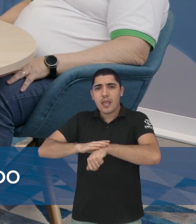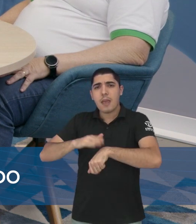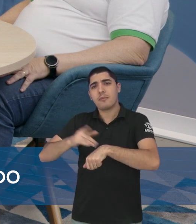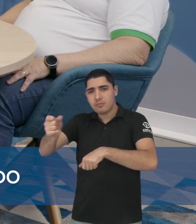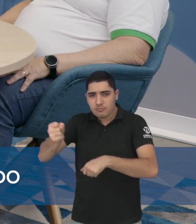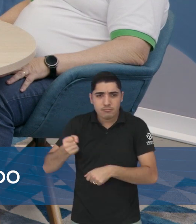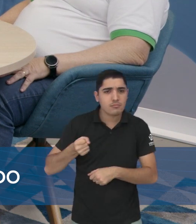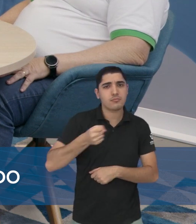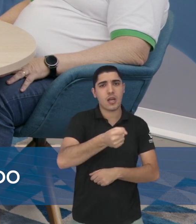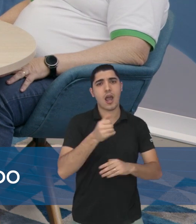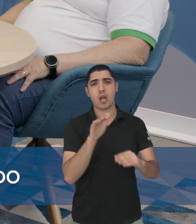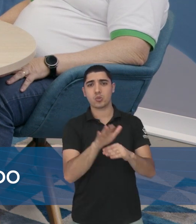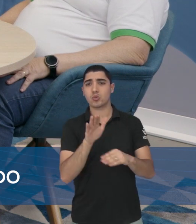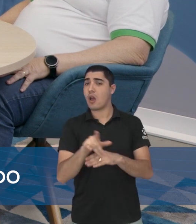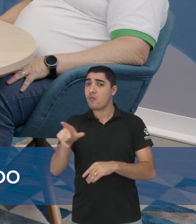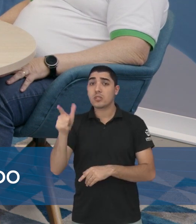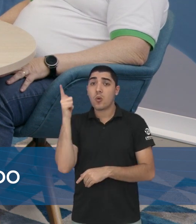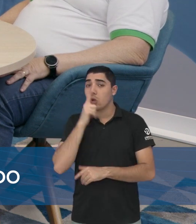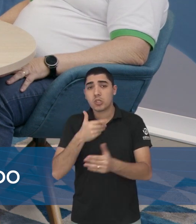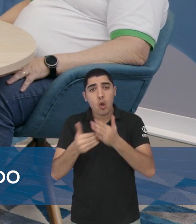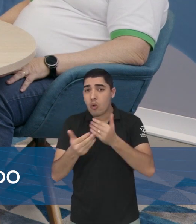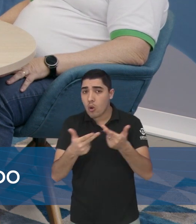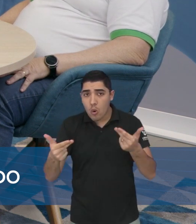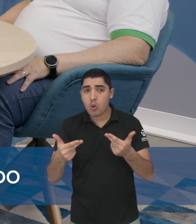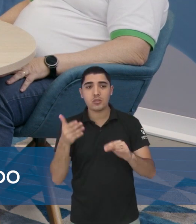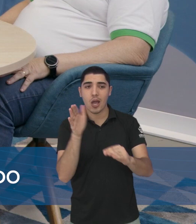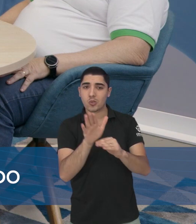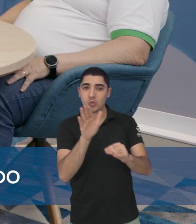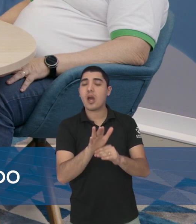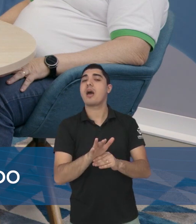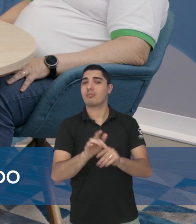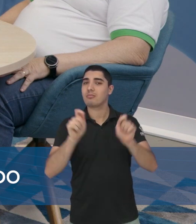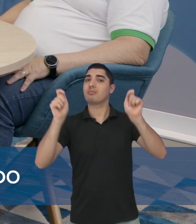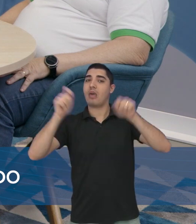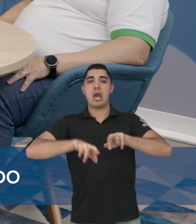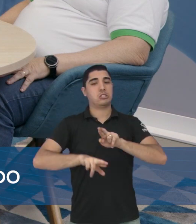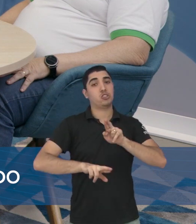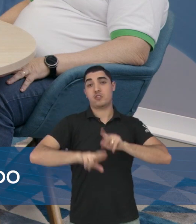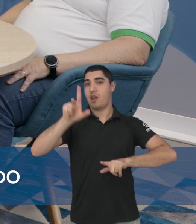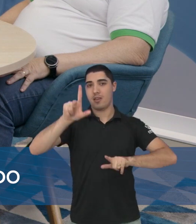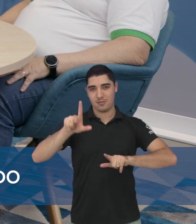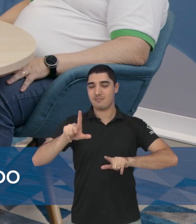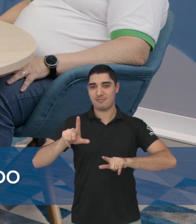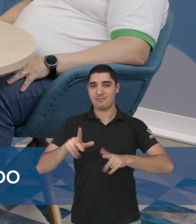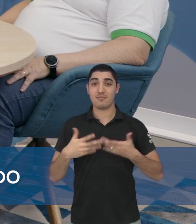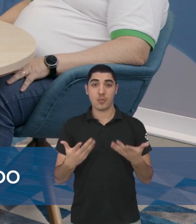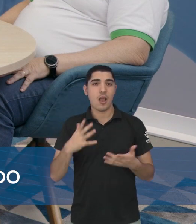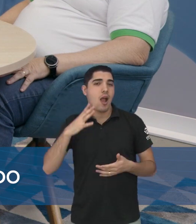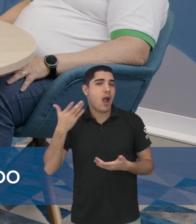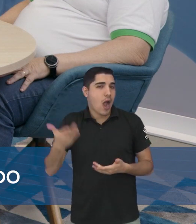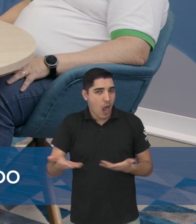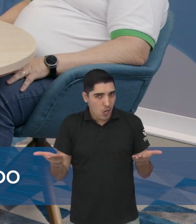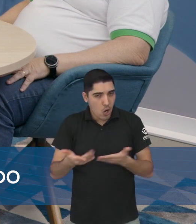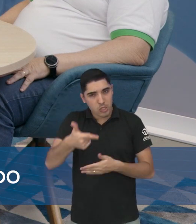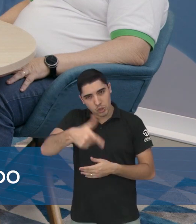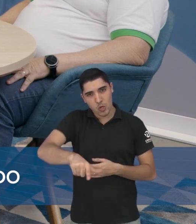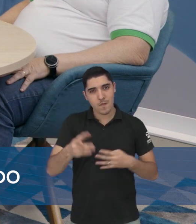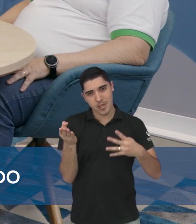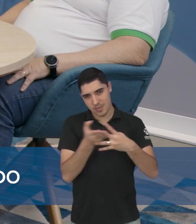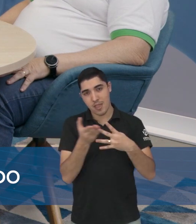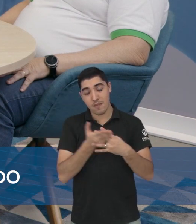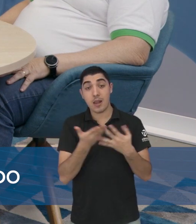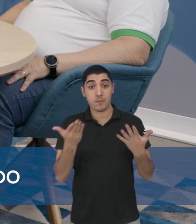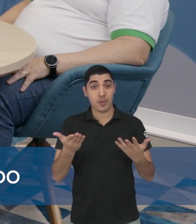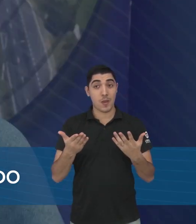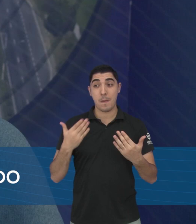tempo, dedique de forma com aquilo que você consegue ajudar, já faz uma diferença danada, não é mesmo? Bom, a gente vai para